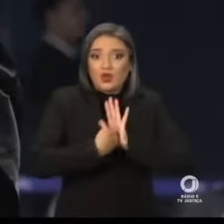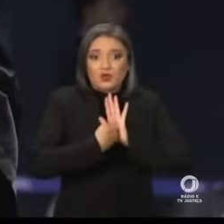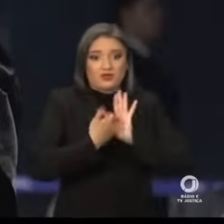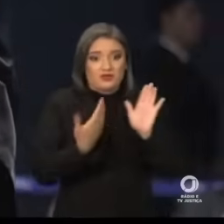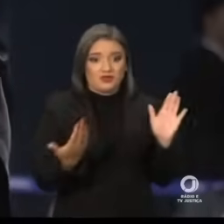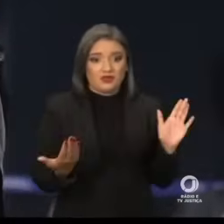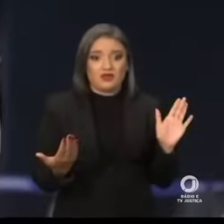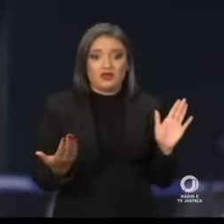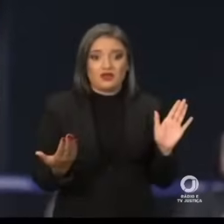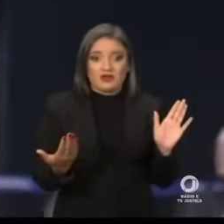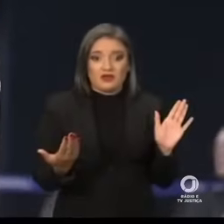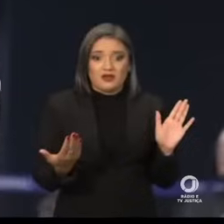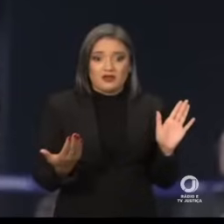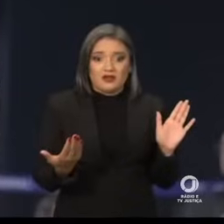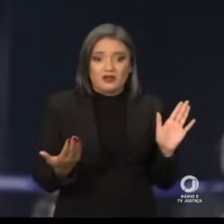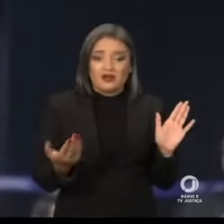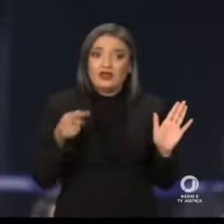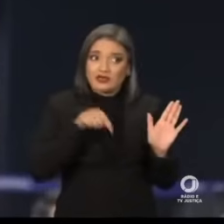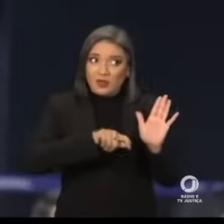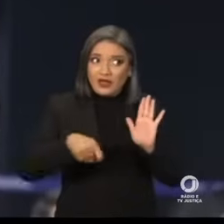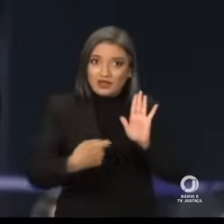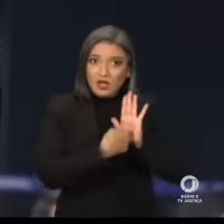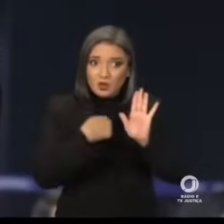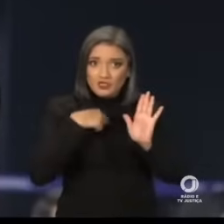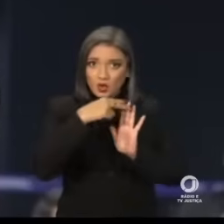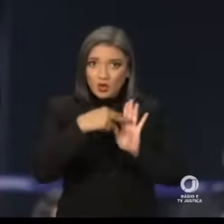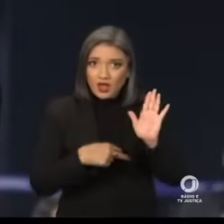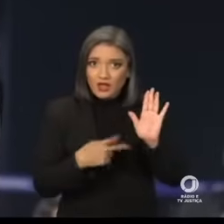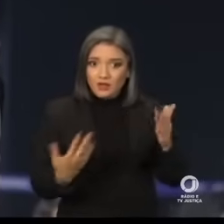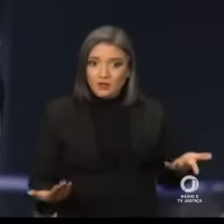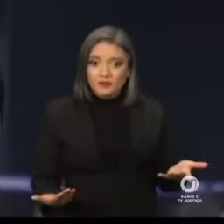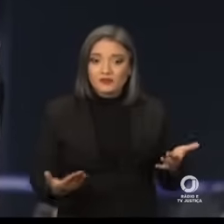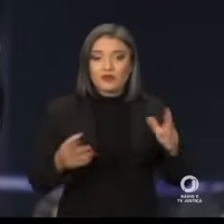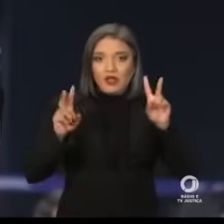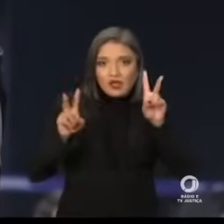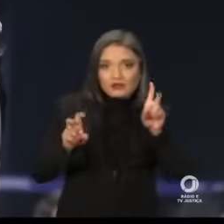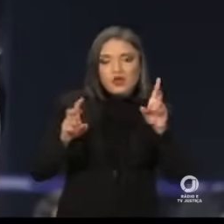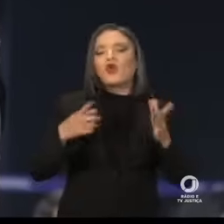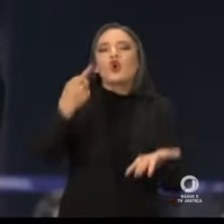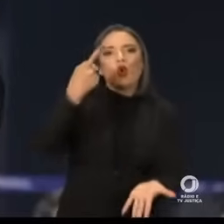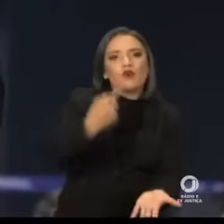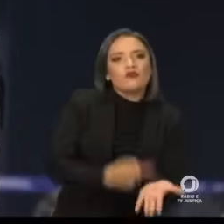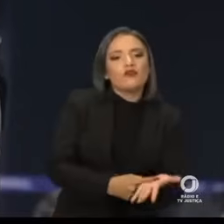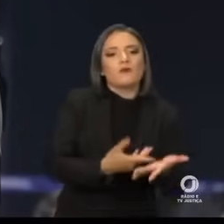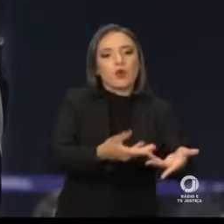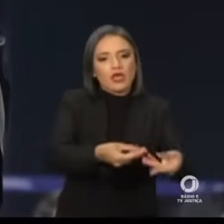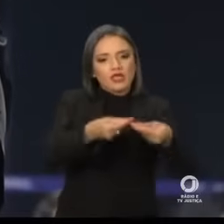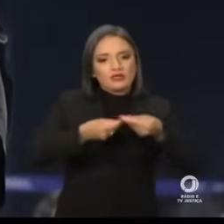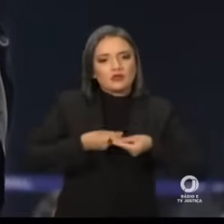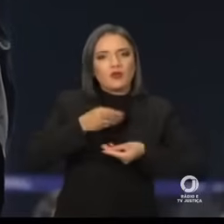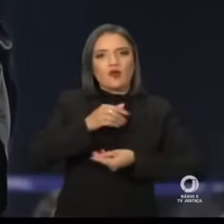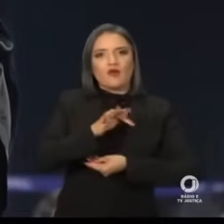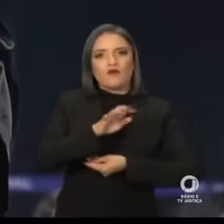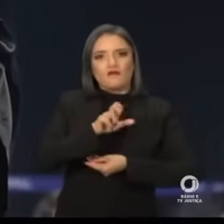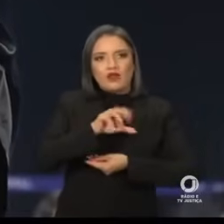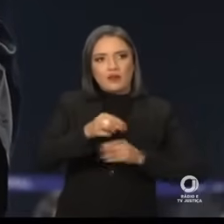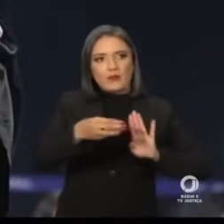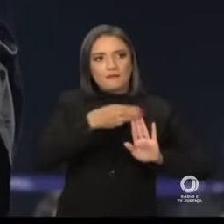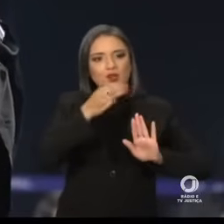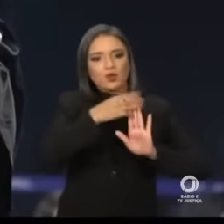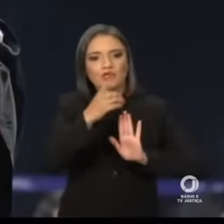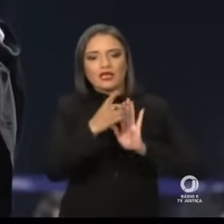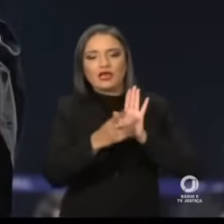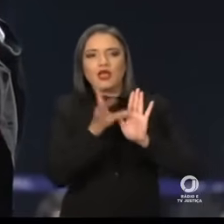aqui especificamente a denúncia. Confirmou que recebeu de Felipe Martins a minuta do decreto que detalhava